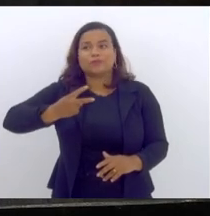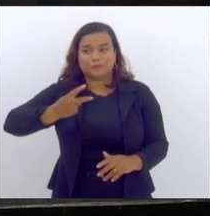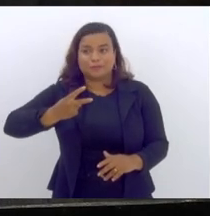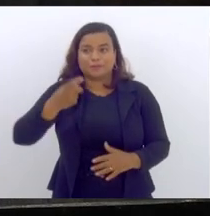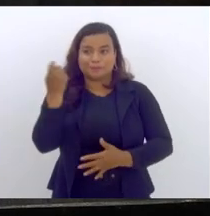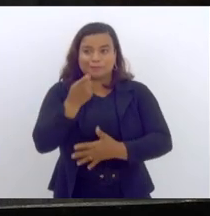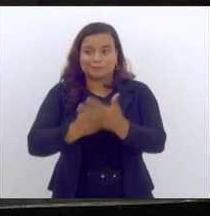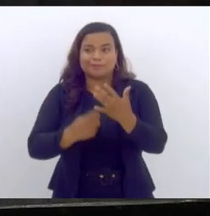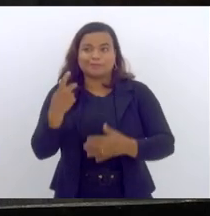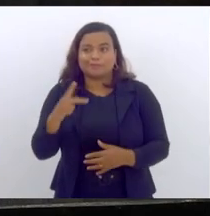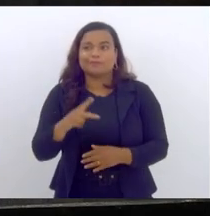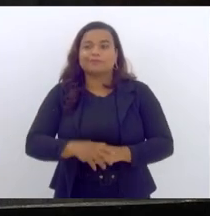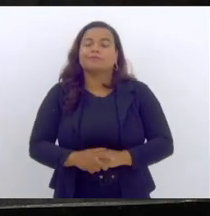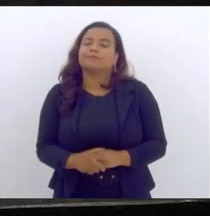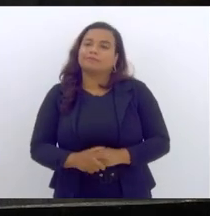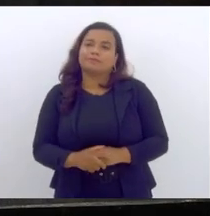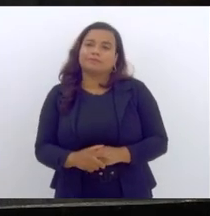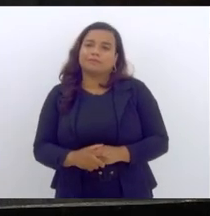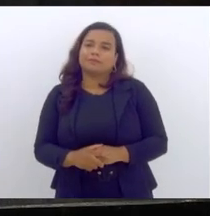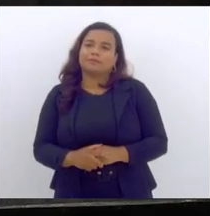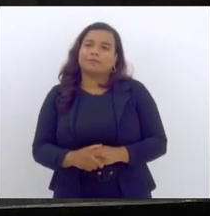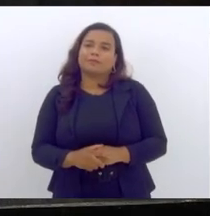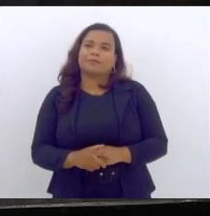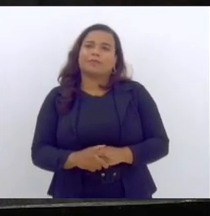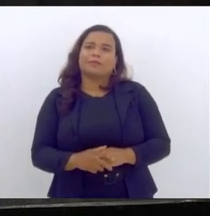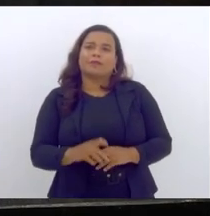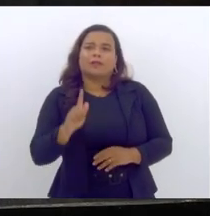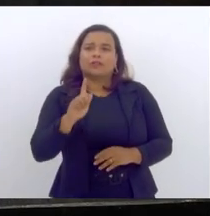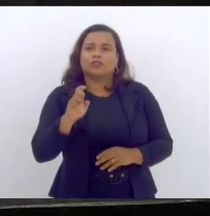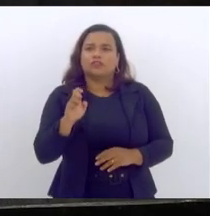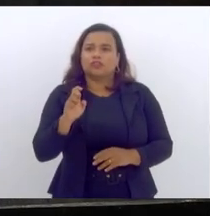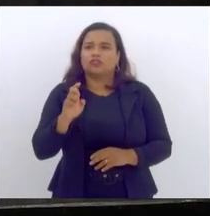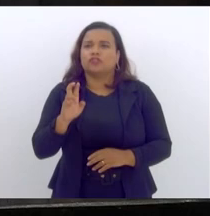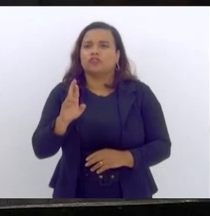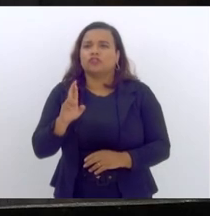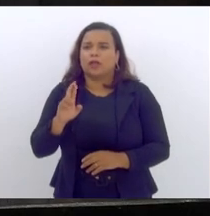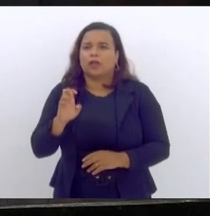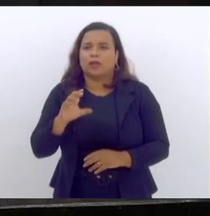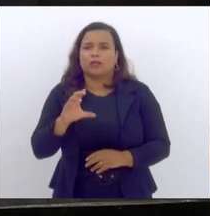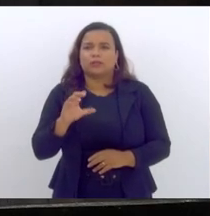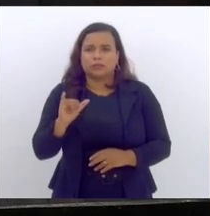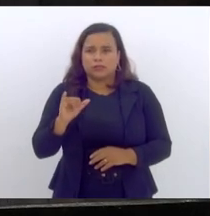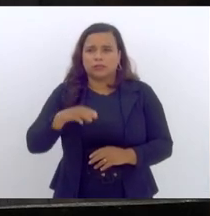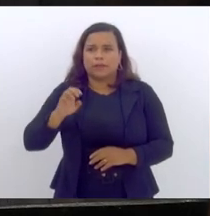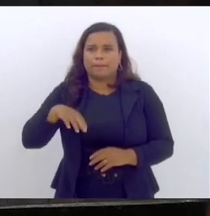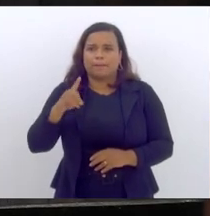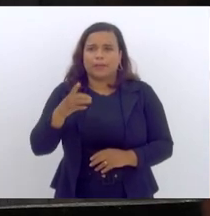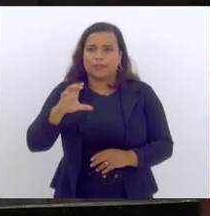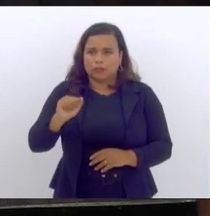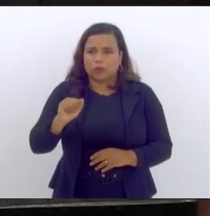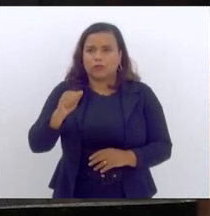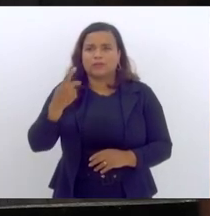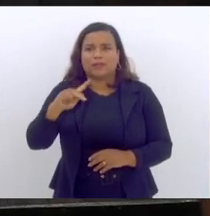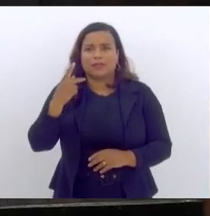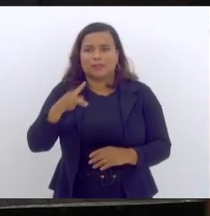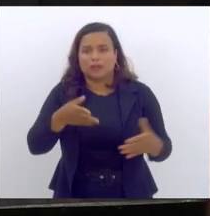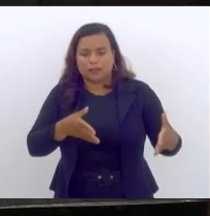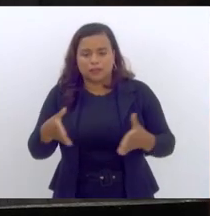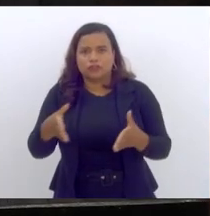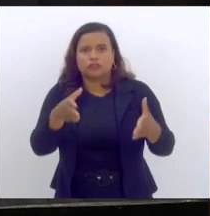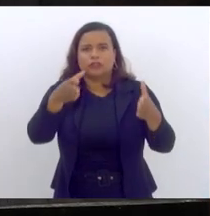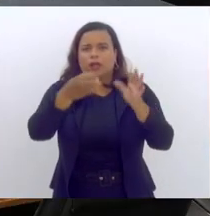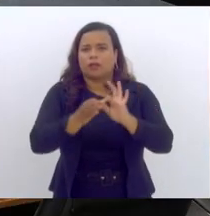escritora Geneci Mendonça dodozinho em sua longa estrada